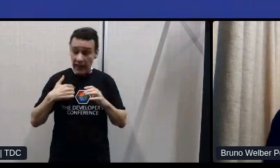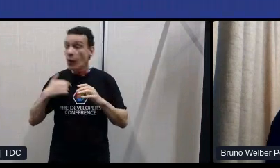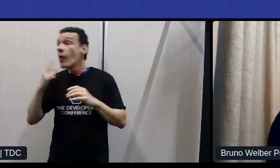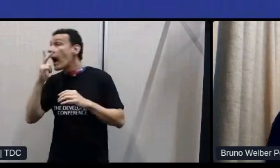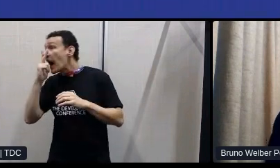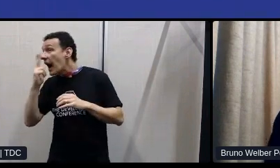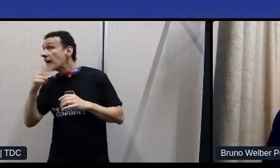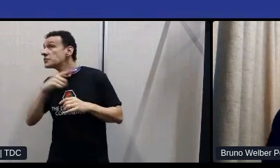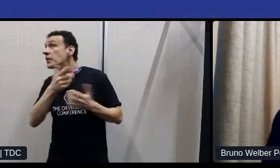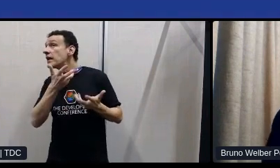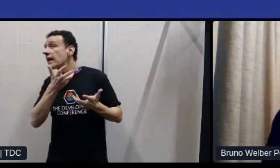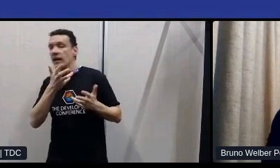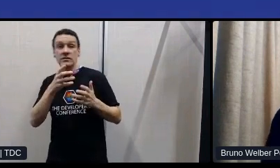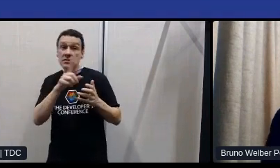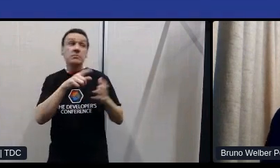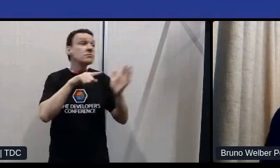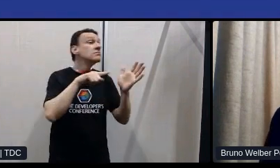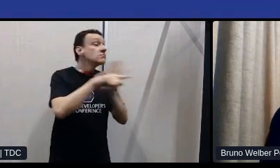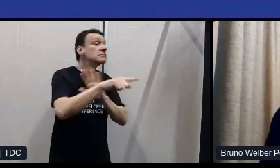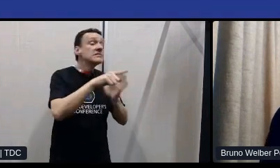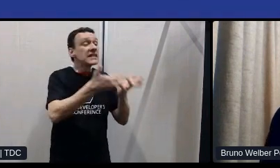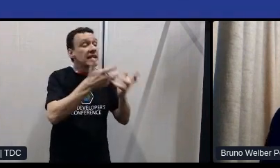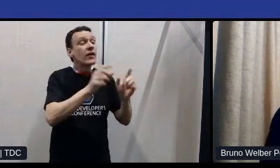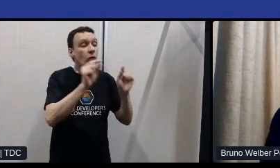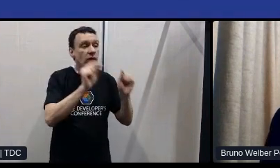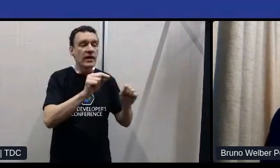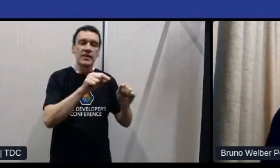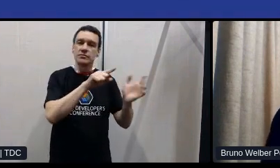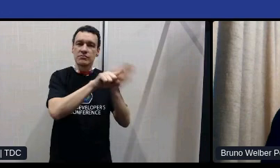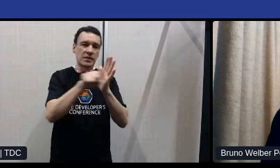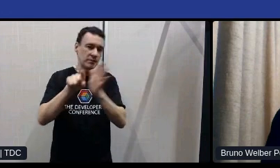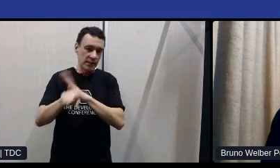Então, se quiserem acessar, está lá em